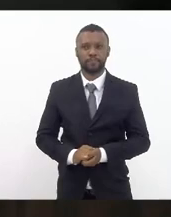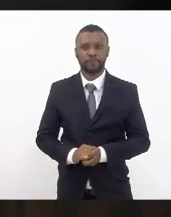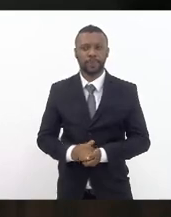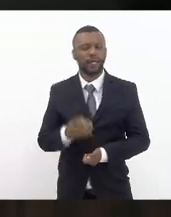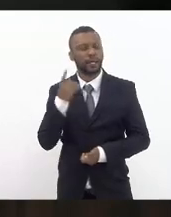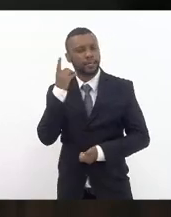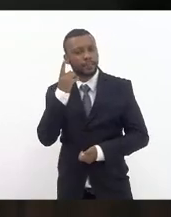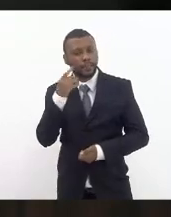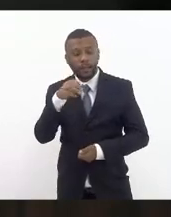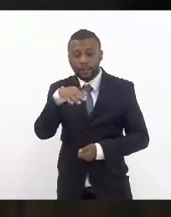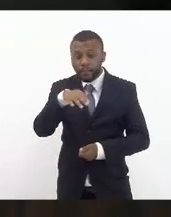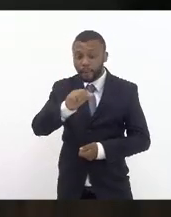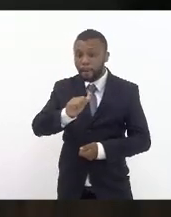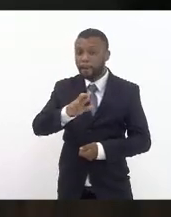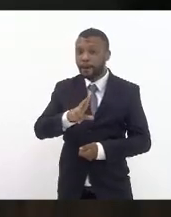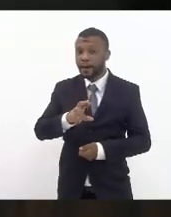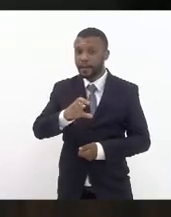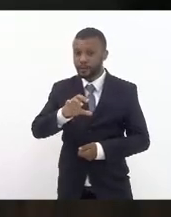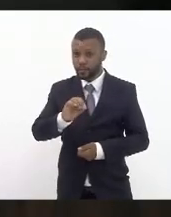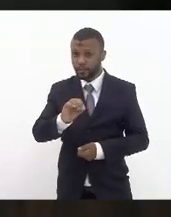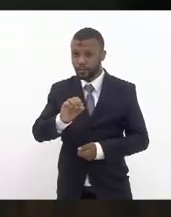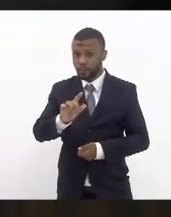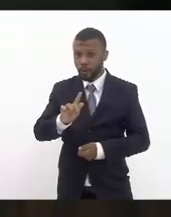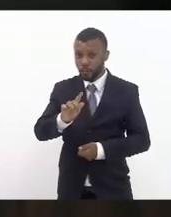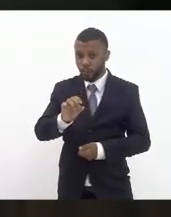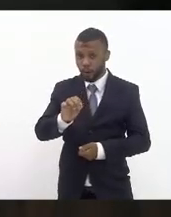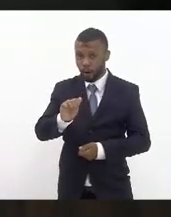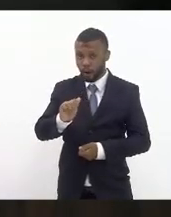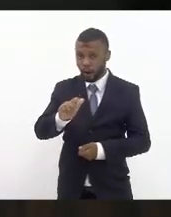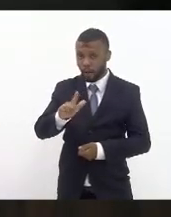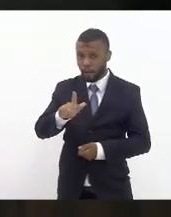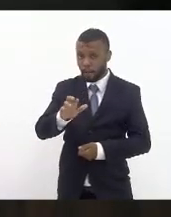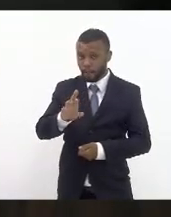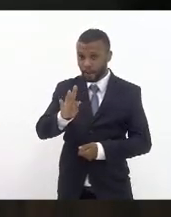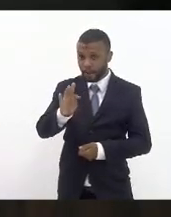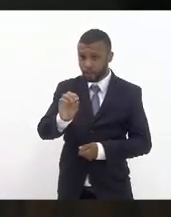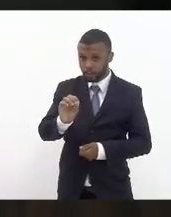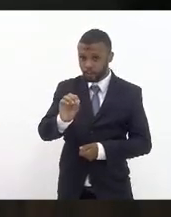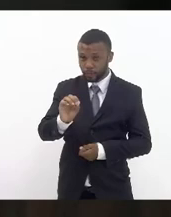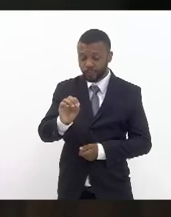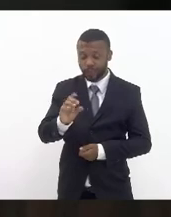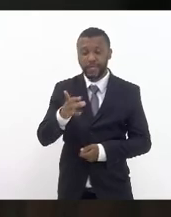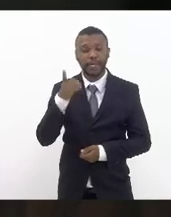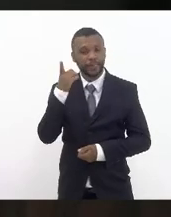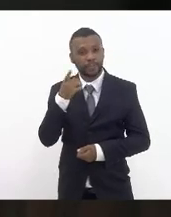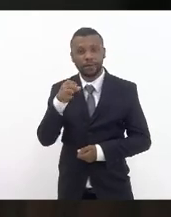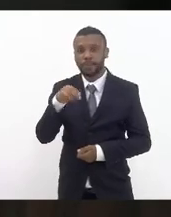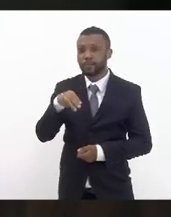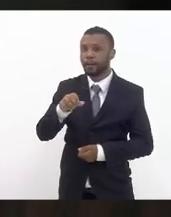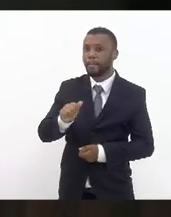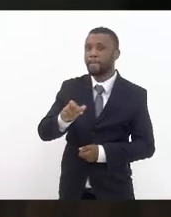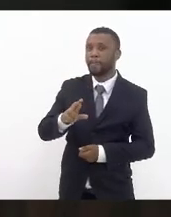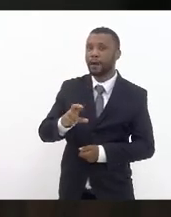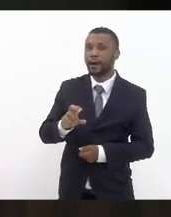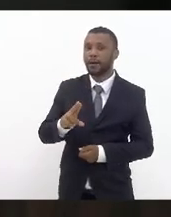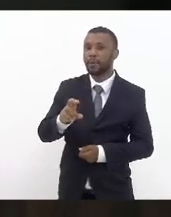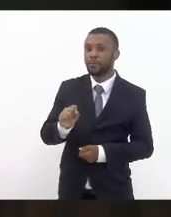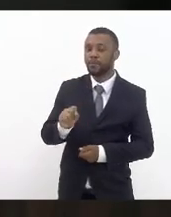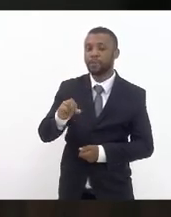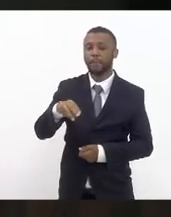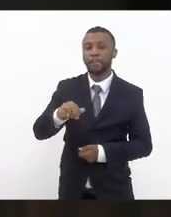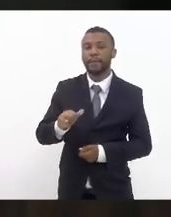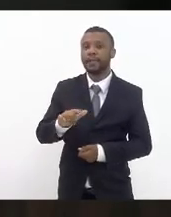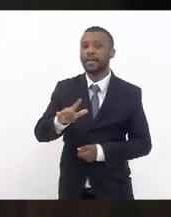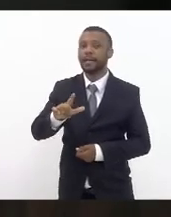Deputado Márcio Gualberto. Deputado Márcio Gualberto. Deputado Marcos Miller. Deputado